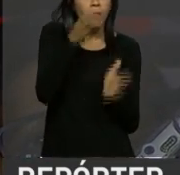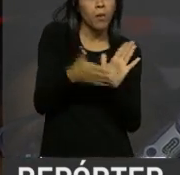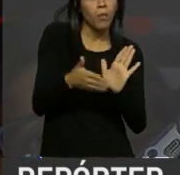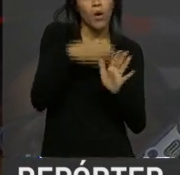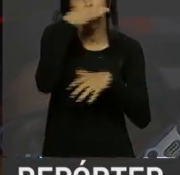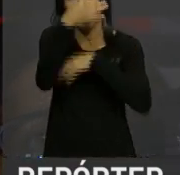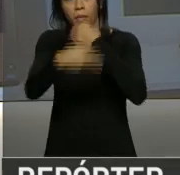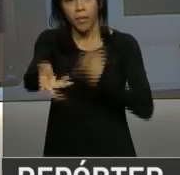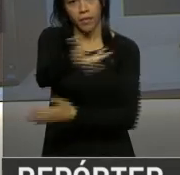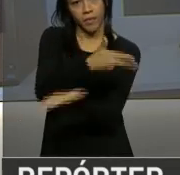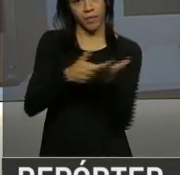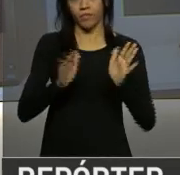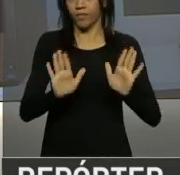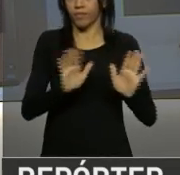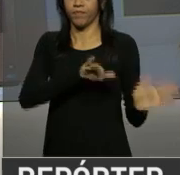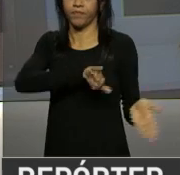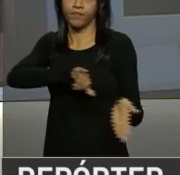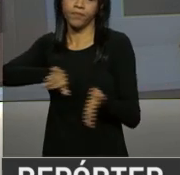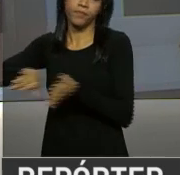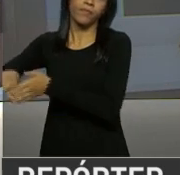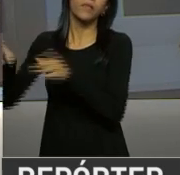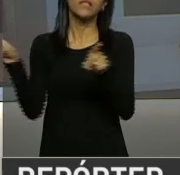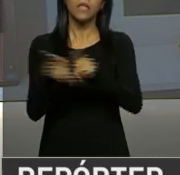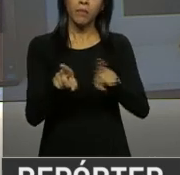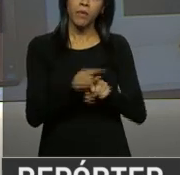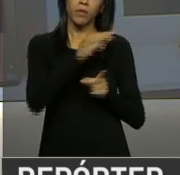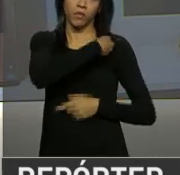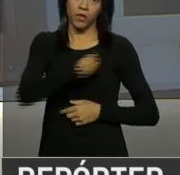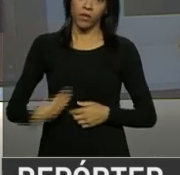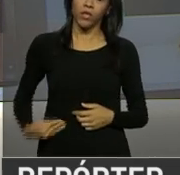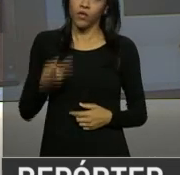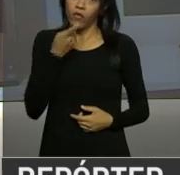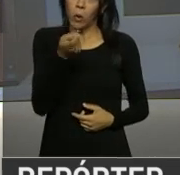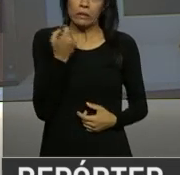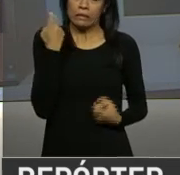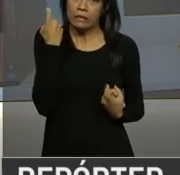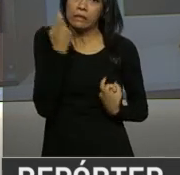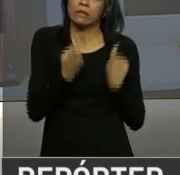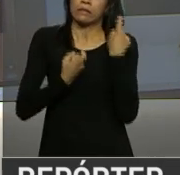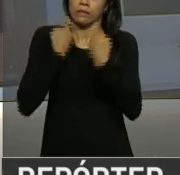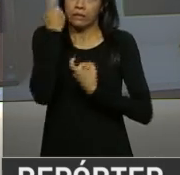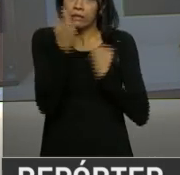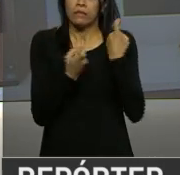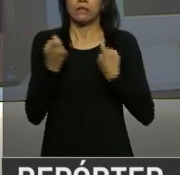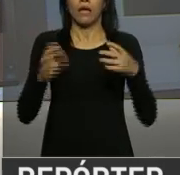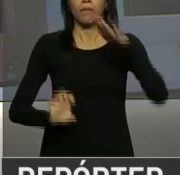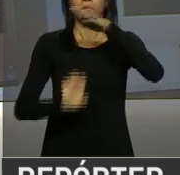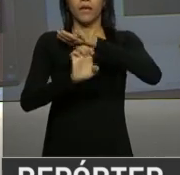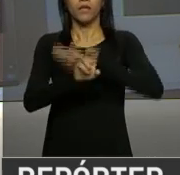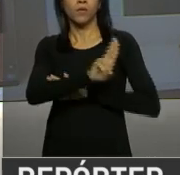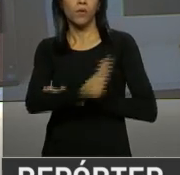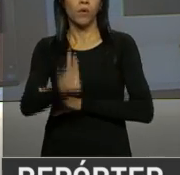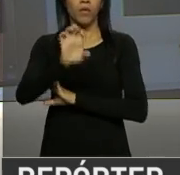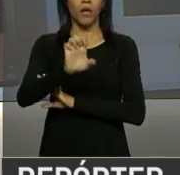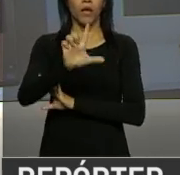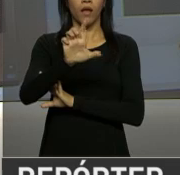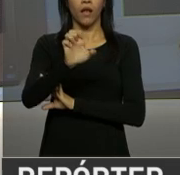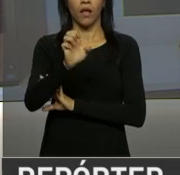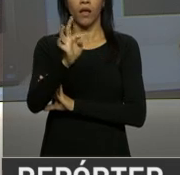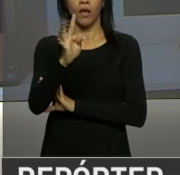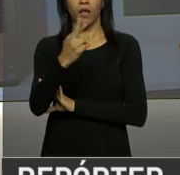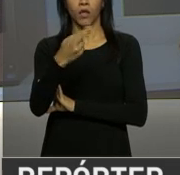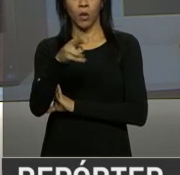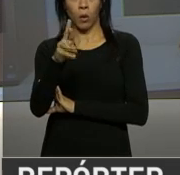esse relacionamento. O ministro também demonstrou preocupação com a situação da Eletrobras, que tem até a próxima quarta-feira